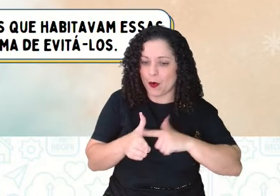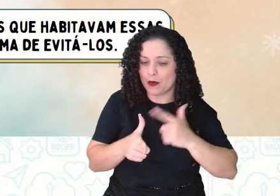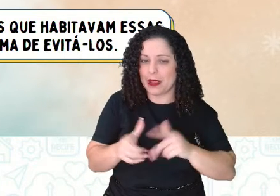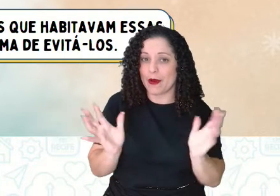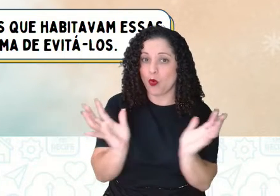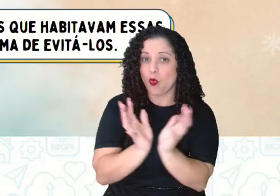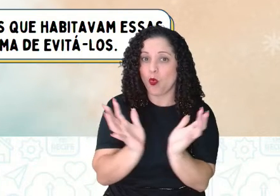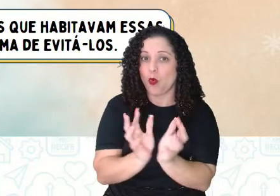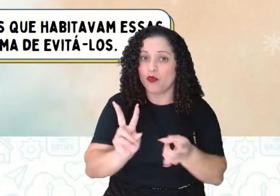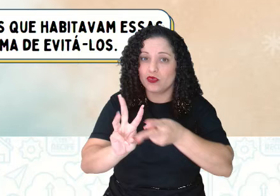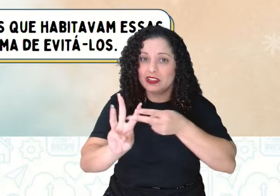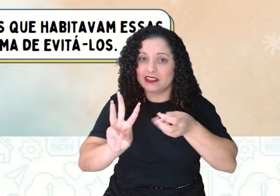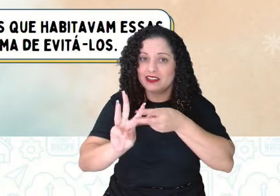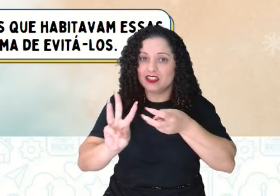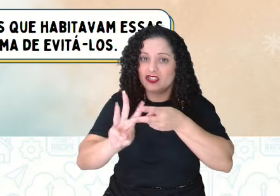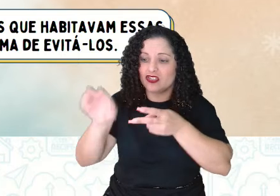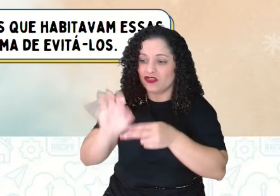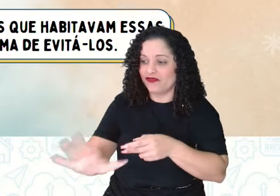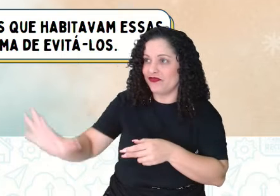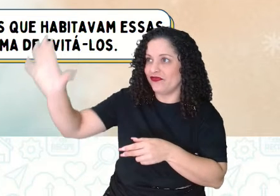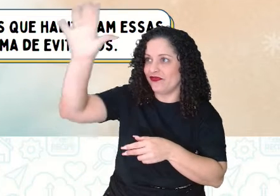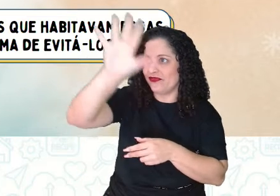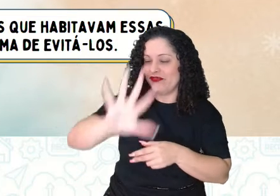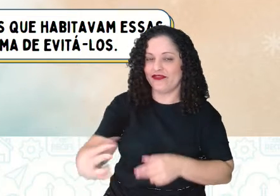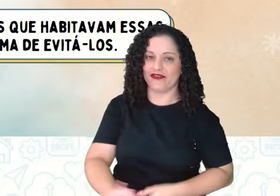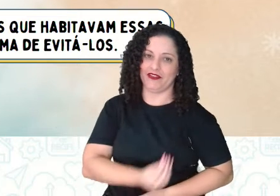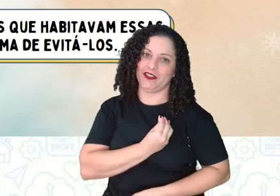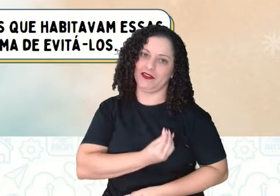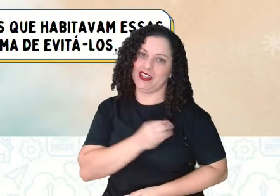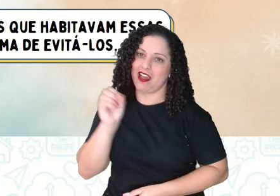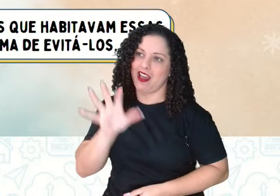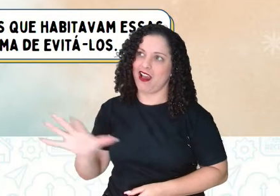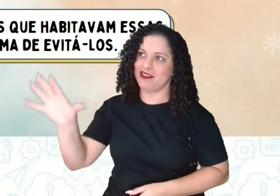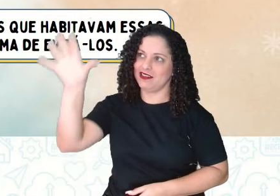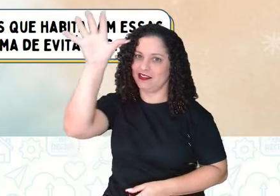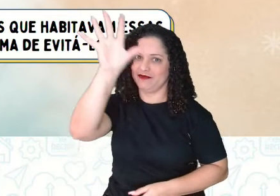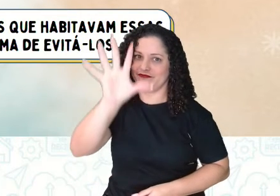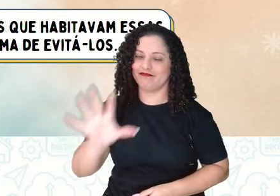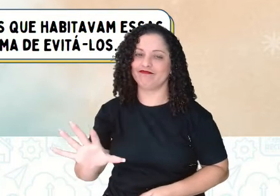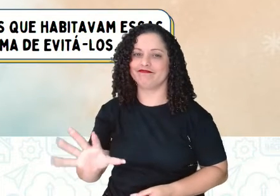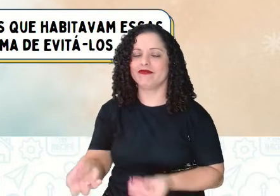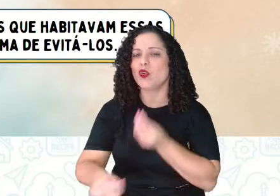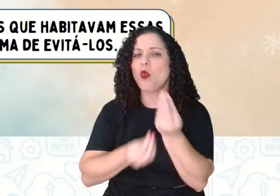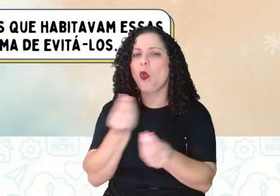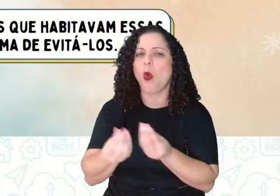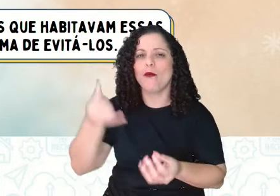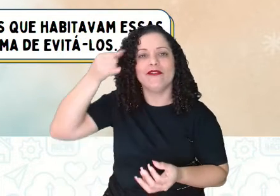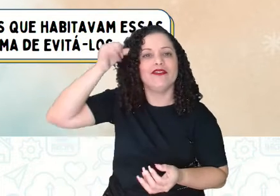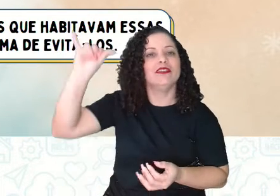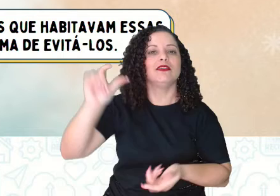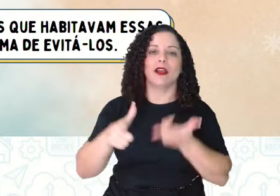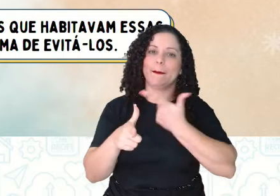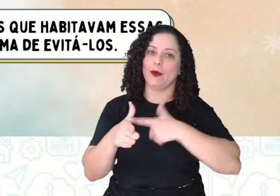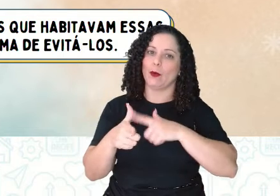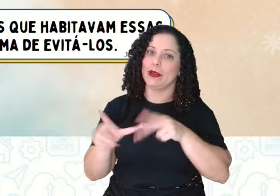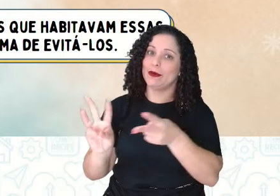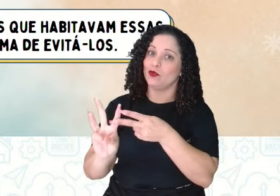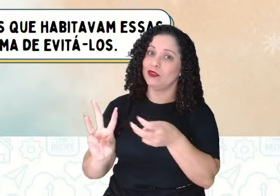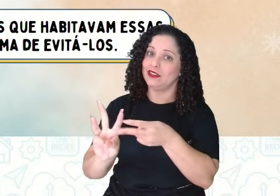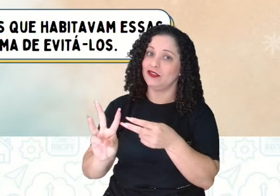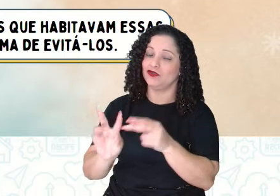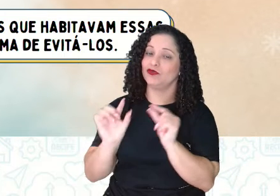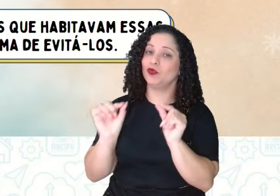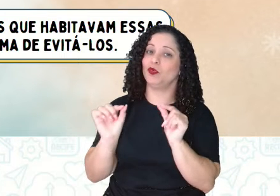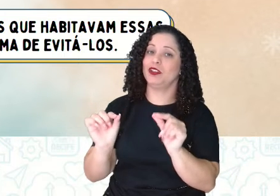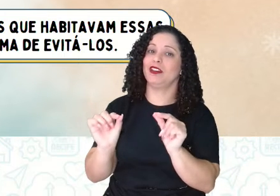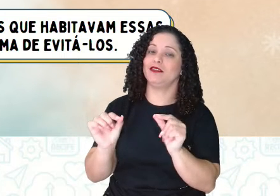que habitavam essa região, né? E uma forma de não ter problema com esses indígenas foi o quê?